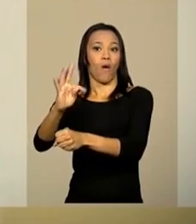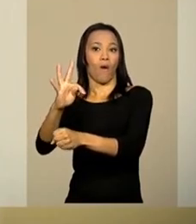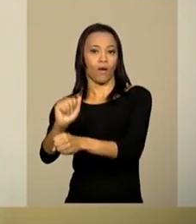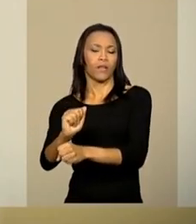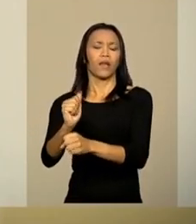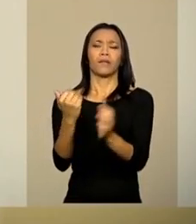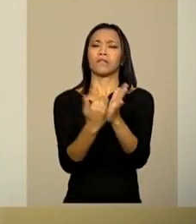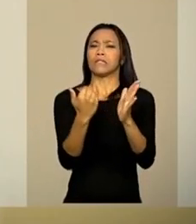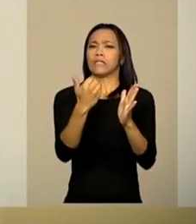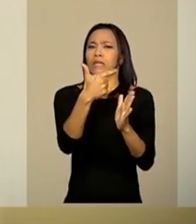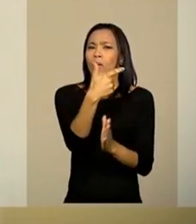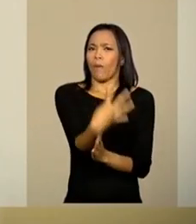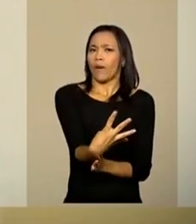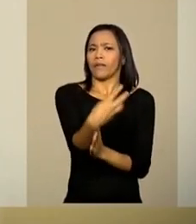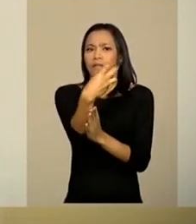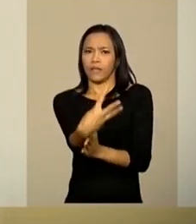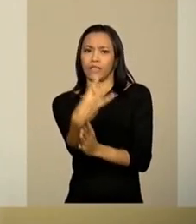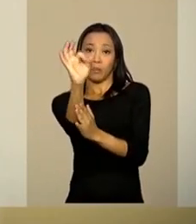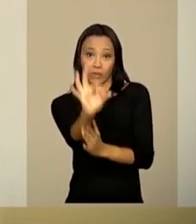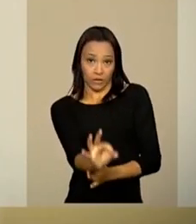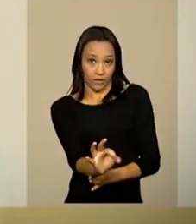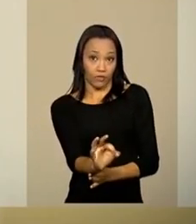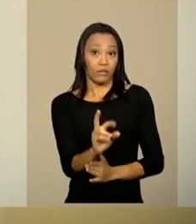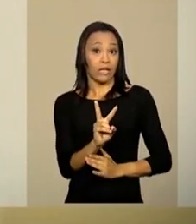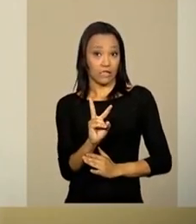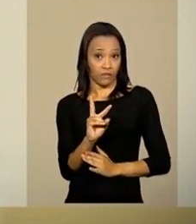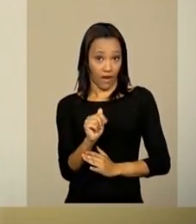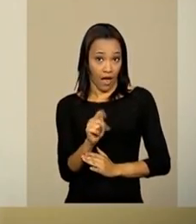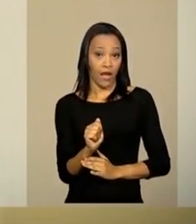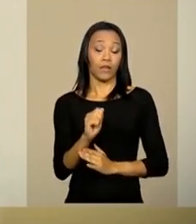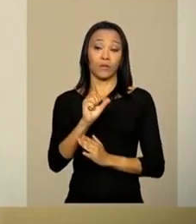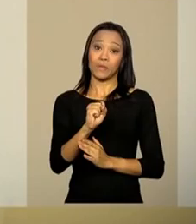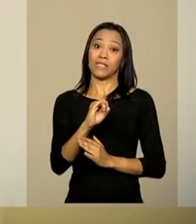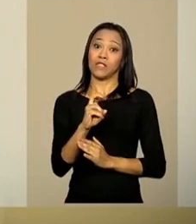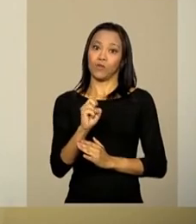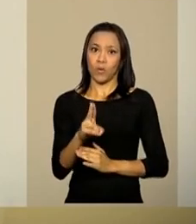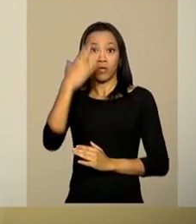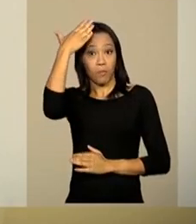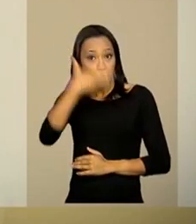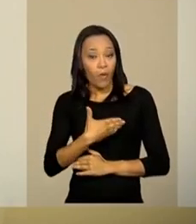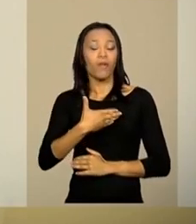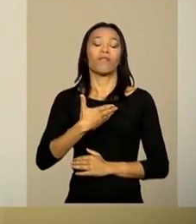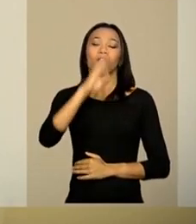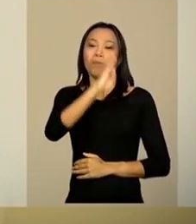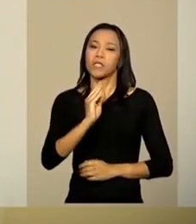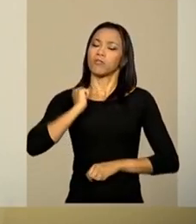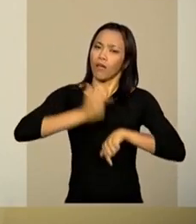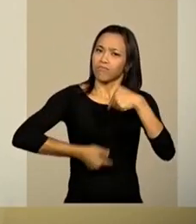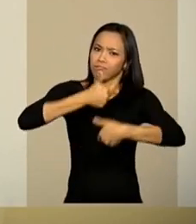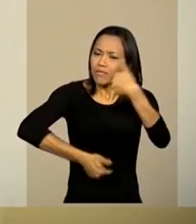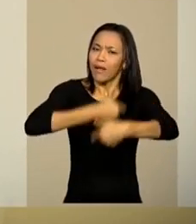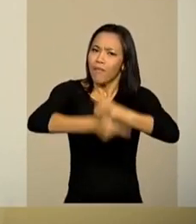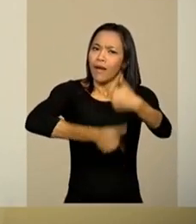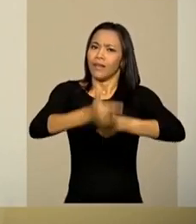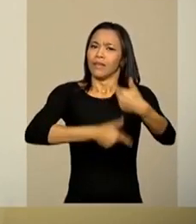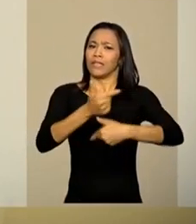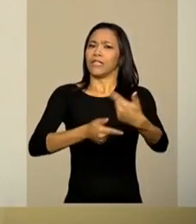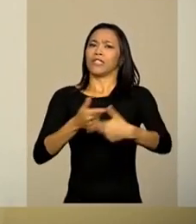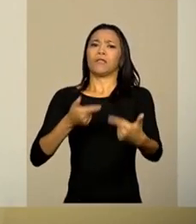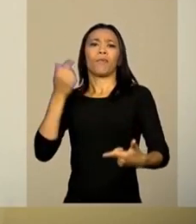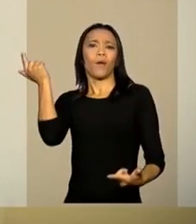a 43% das vagas do CISU. Isso mostra como o Brasil está empenhado em avançar para saldar uma